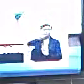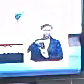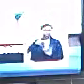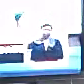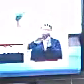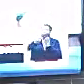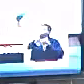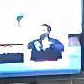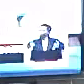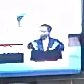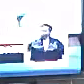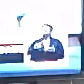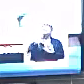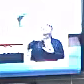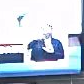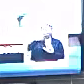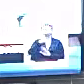269/2014